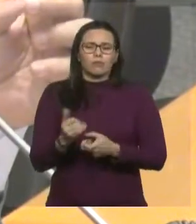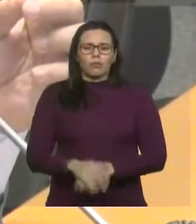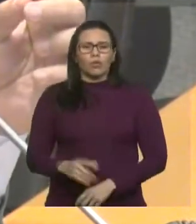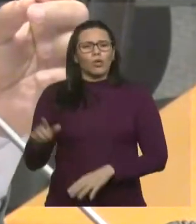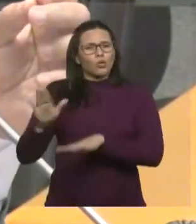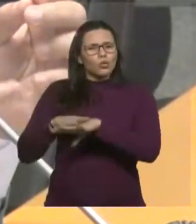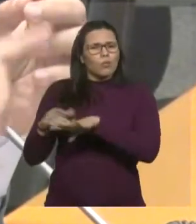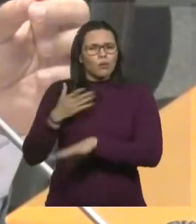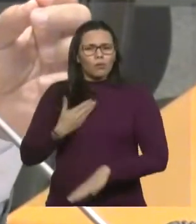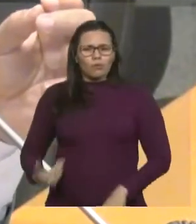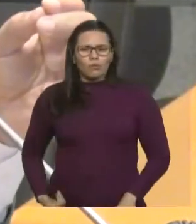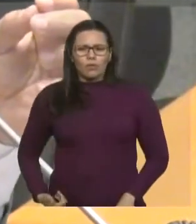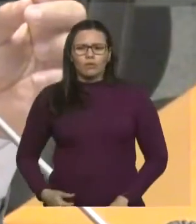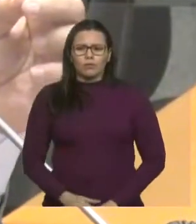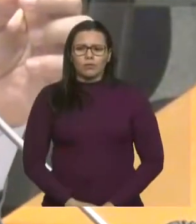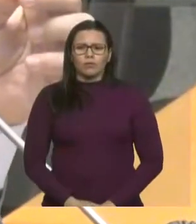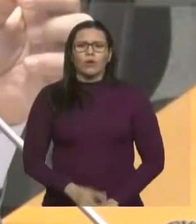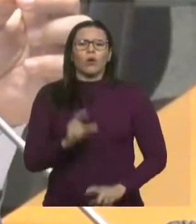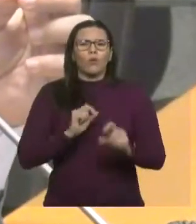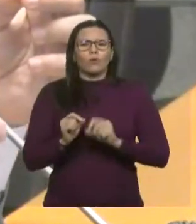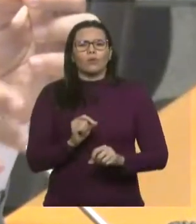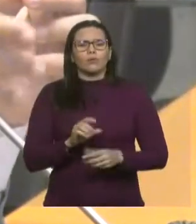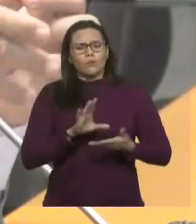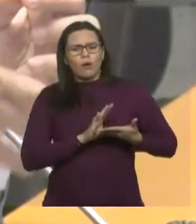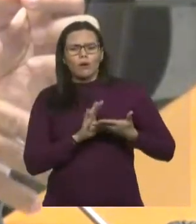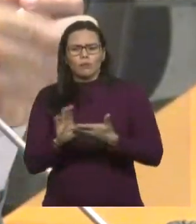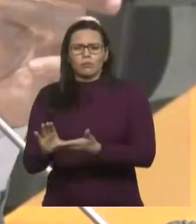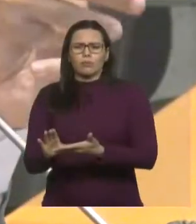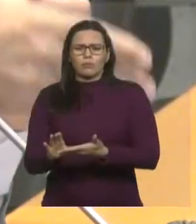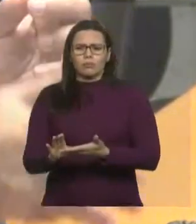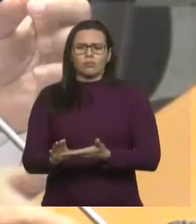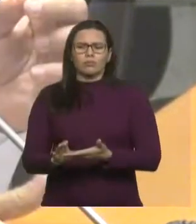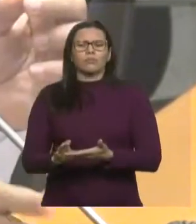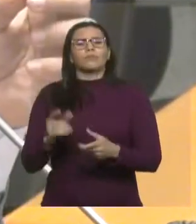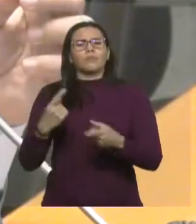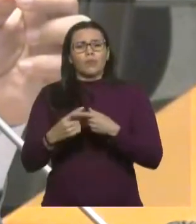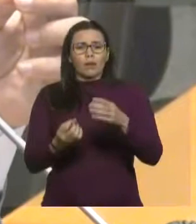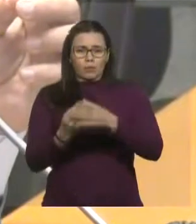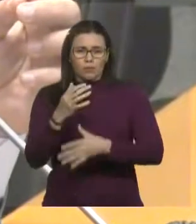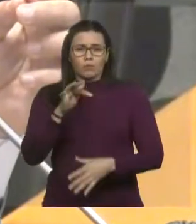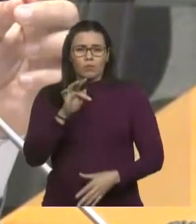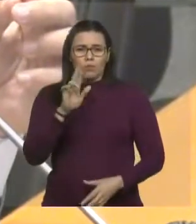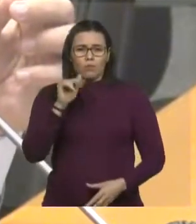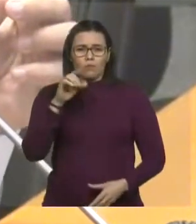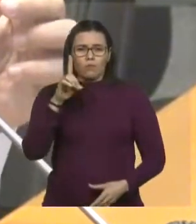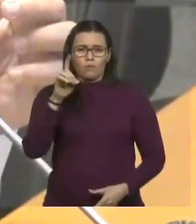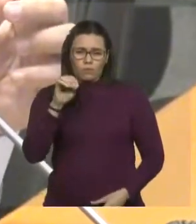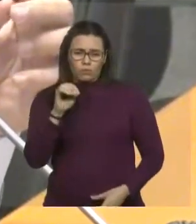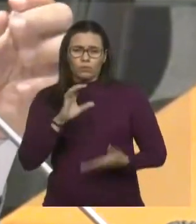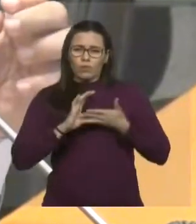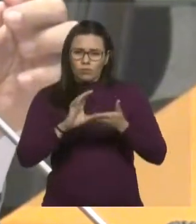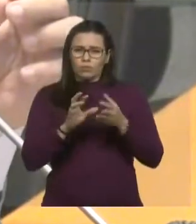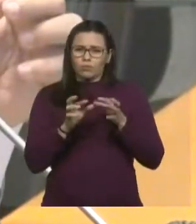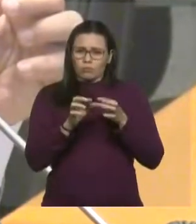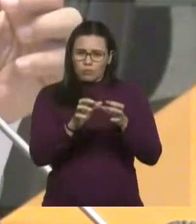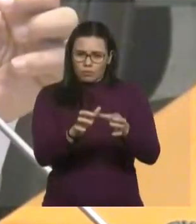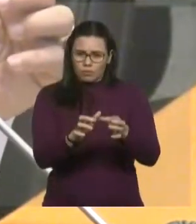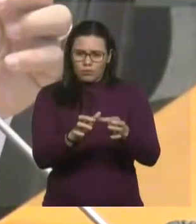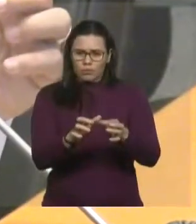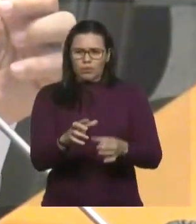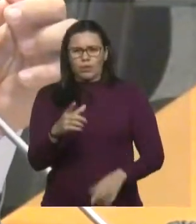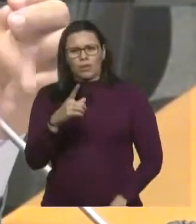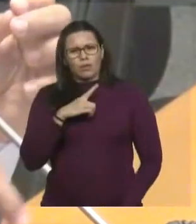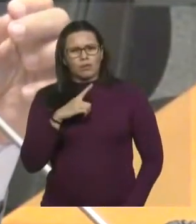um repasse quase que automático, porque o fundo, com certeza, o fundo foi criado, deve ter hoje